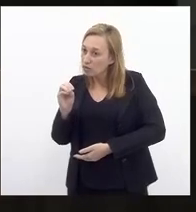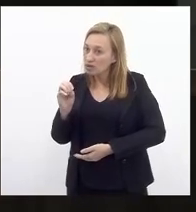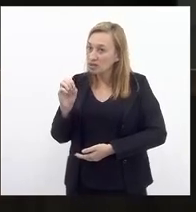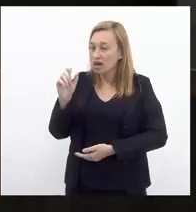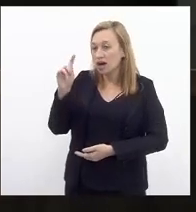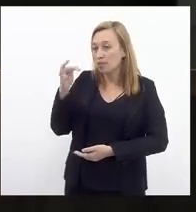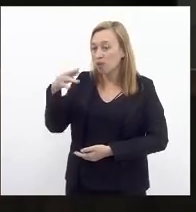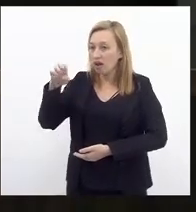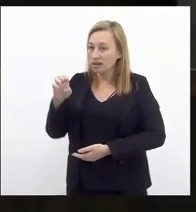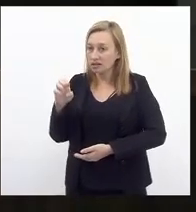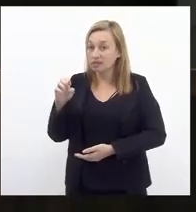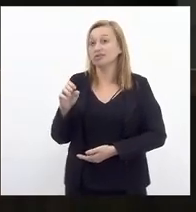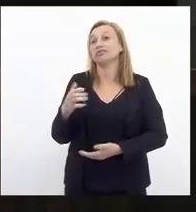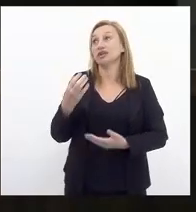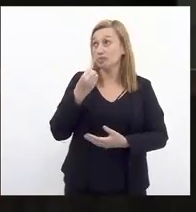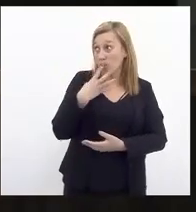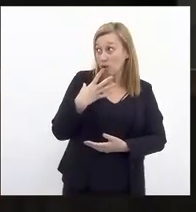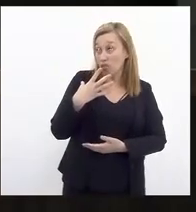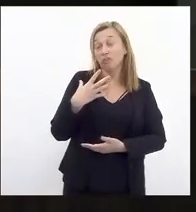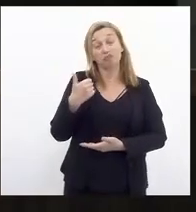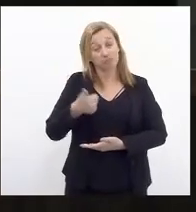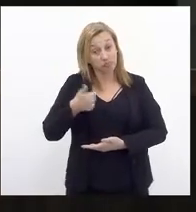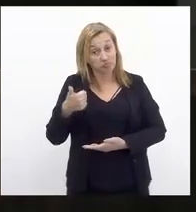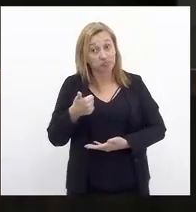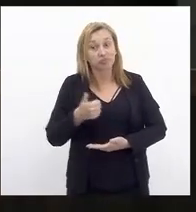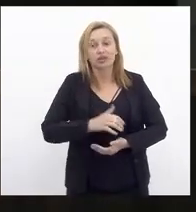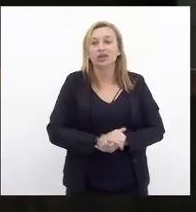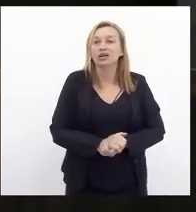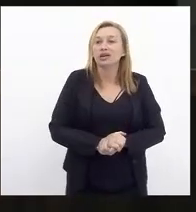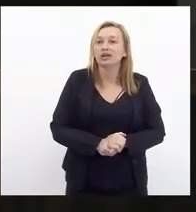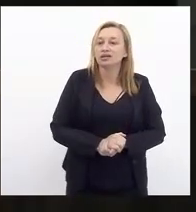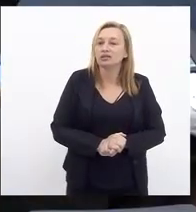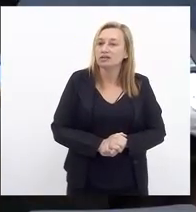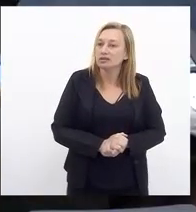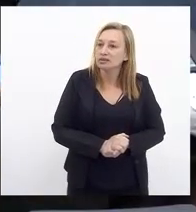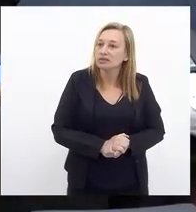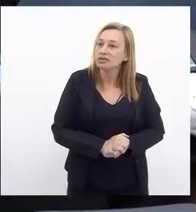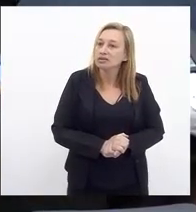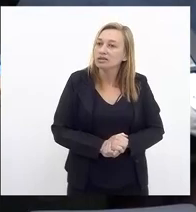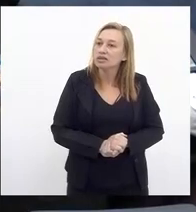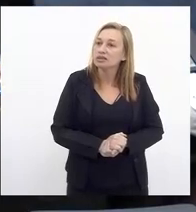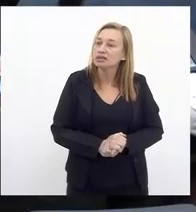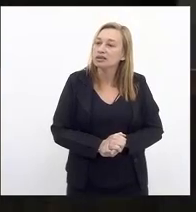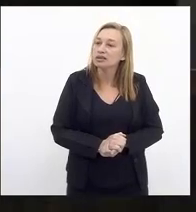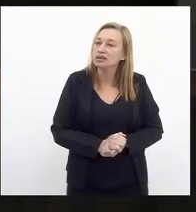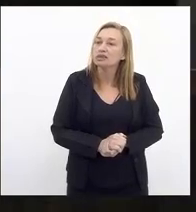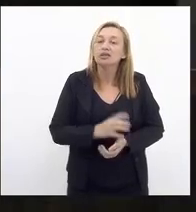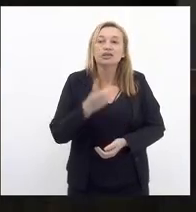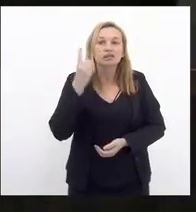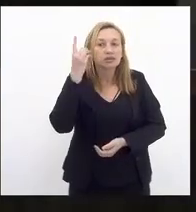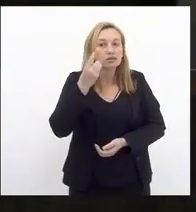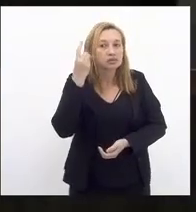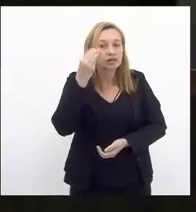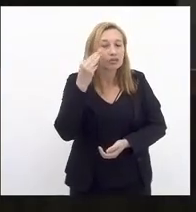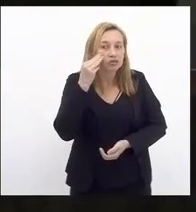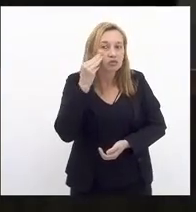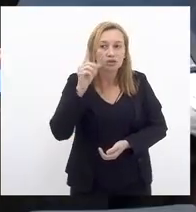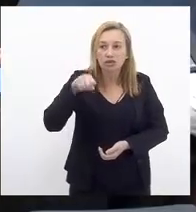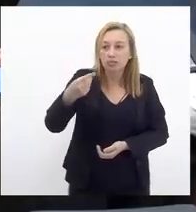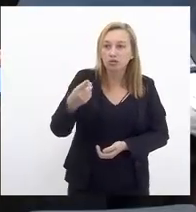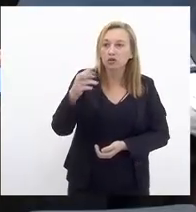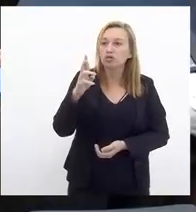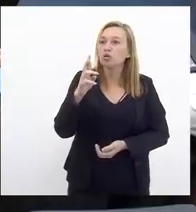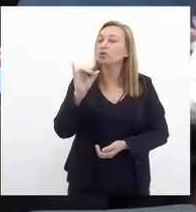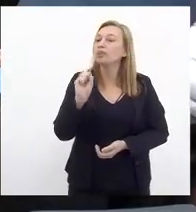bom é a distância que mais tarde Deputado chico preto de atrás Mônica e deputado Rubens